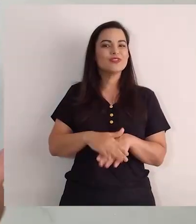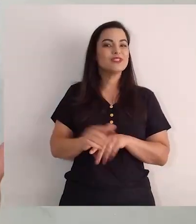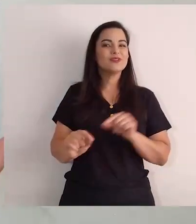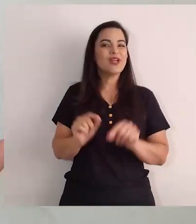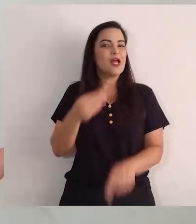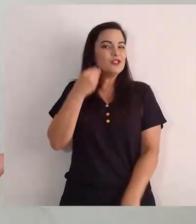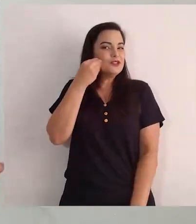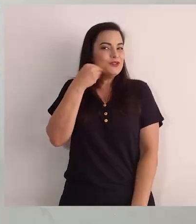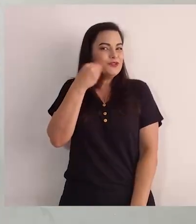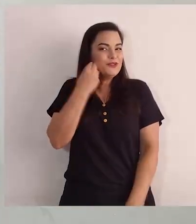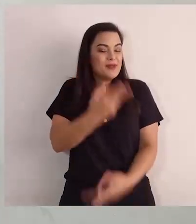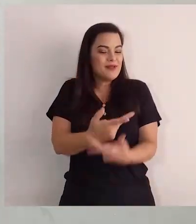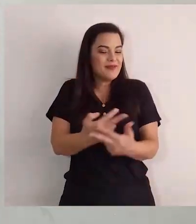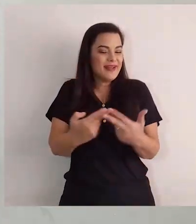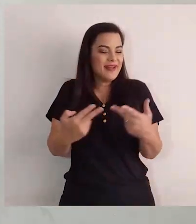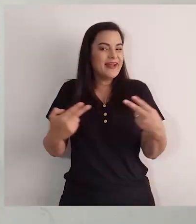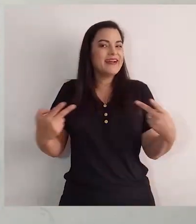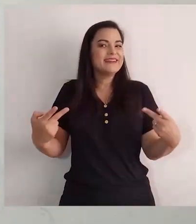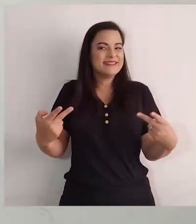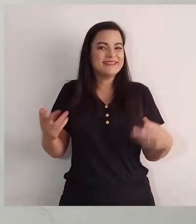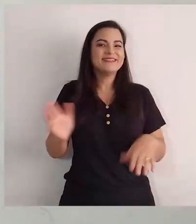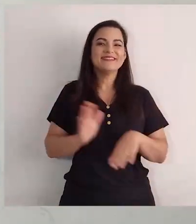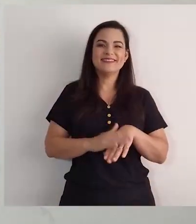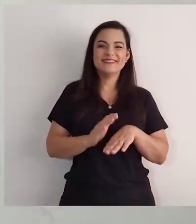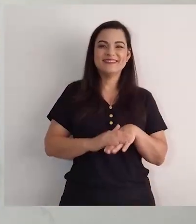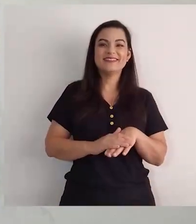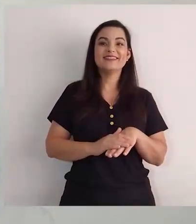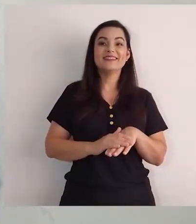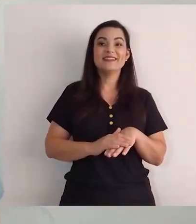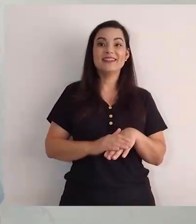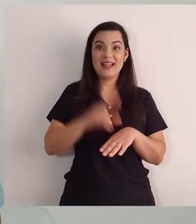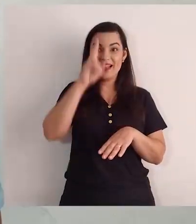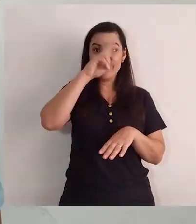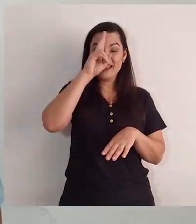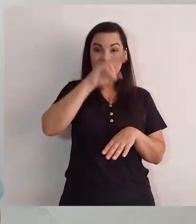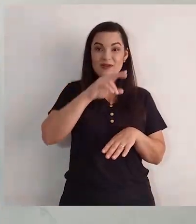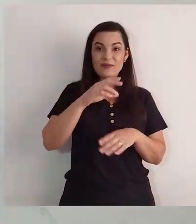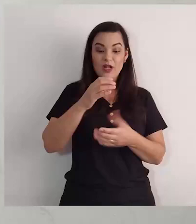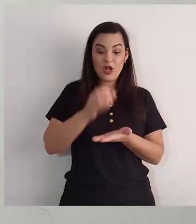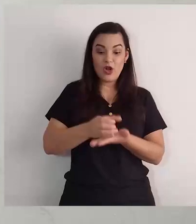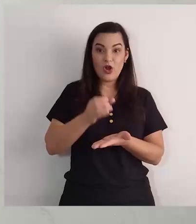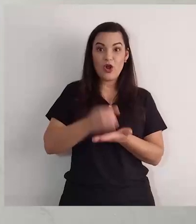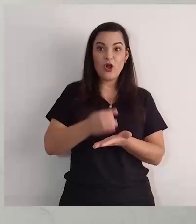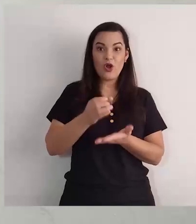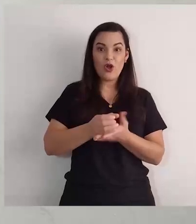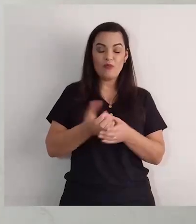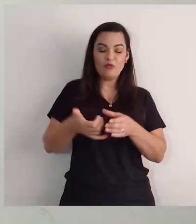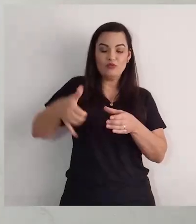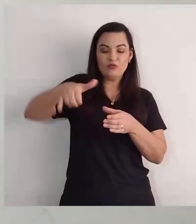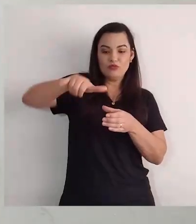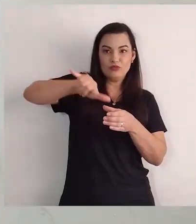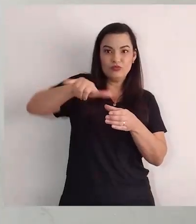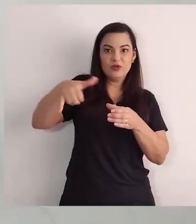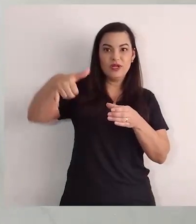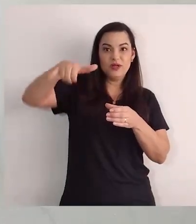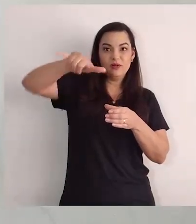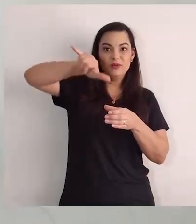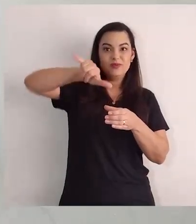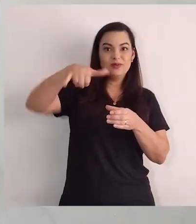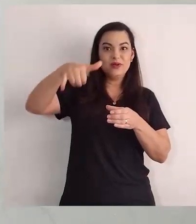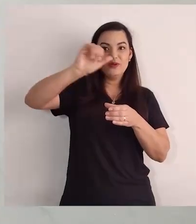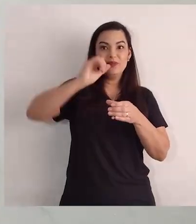muitas experiências. Fizemos um arco-íris no copo com gelatina. Fizemos